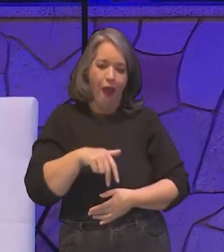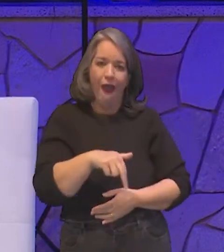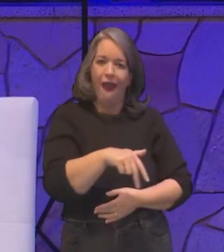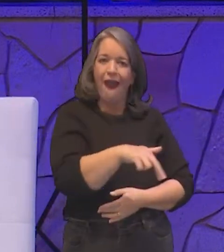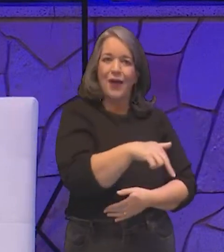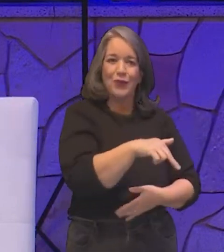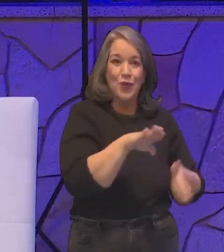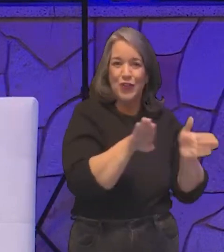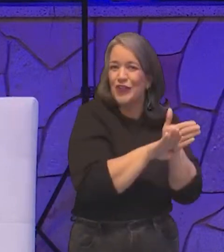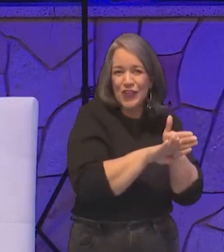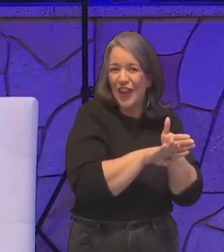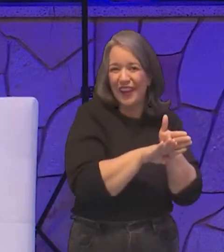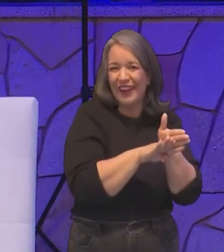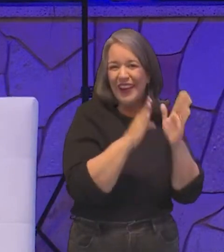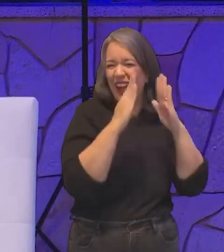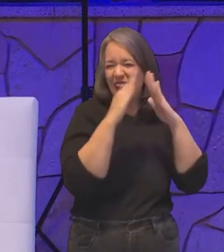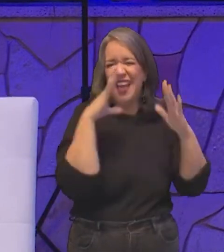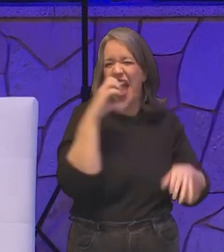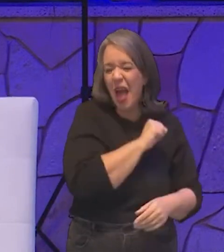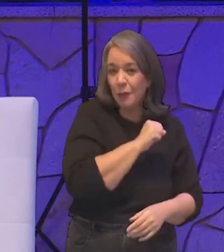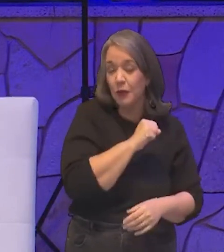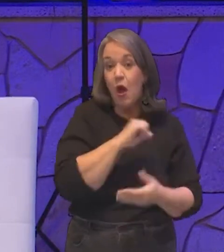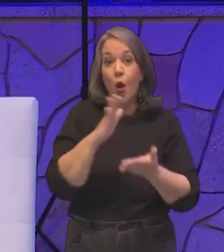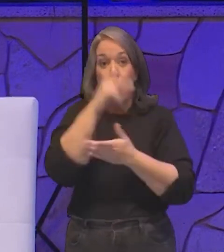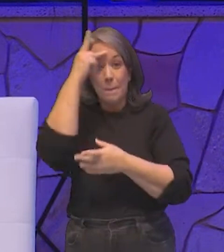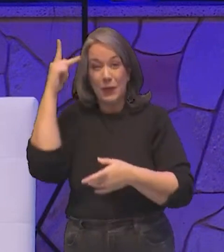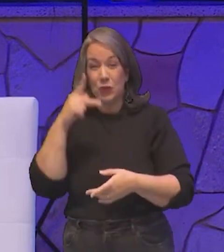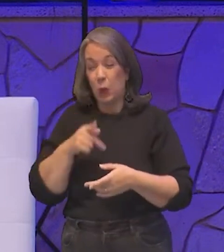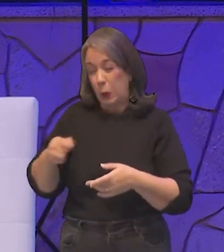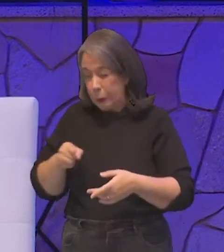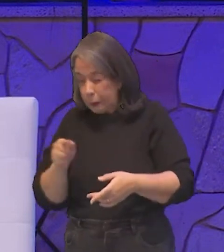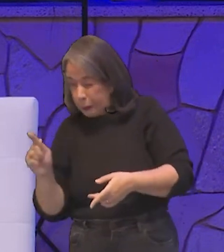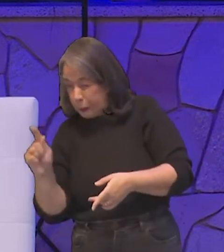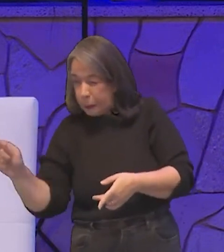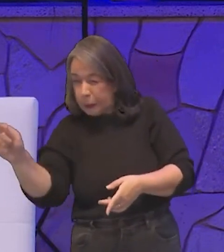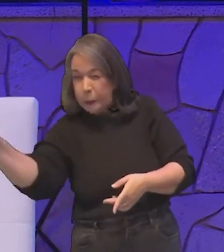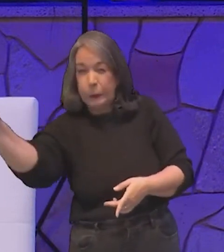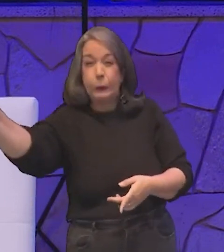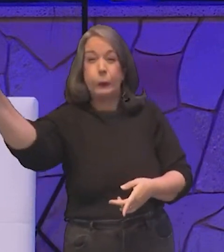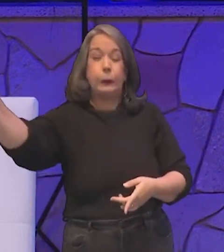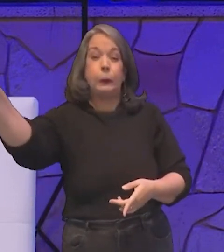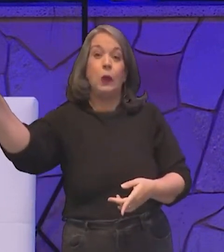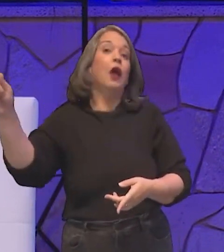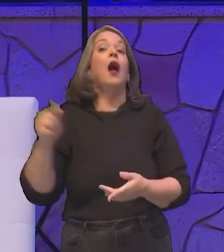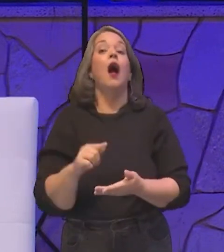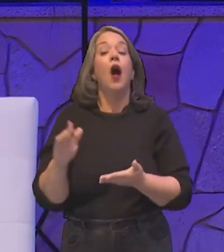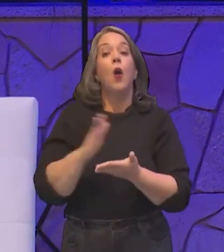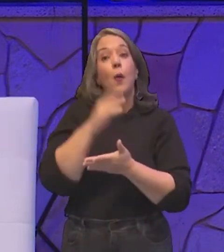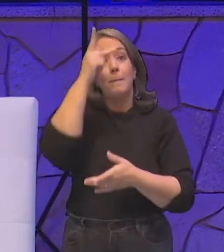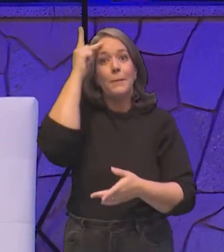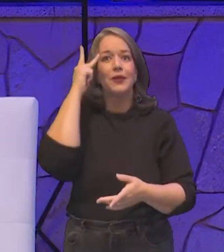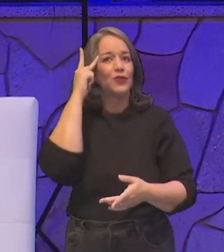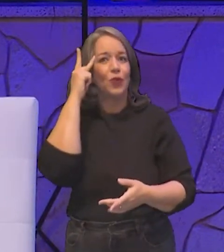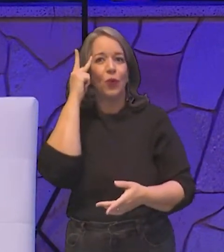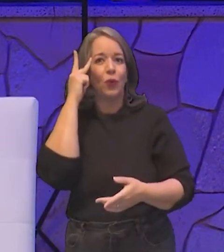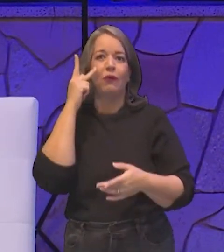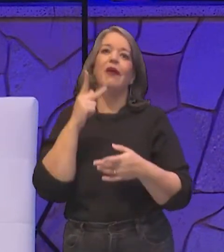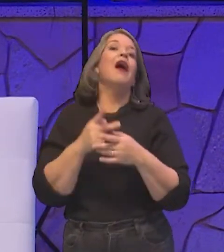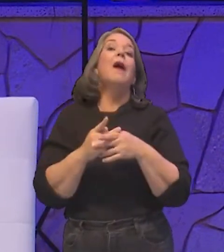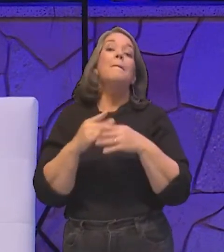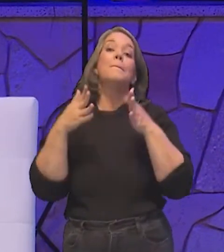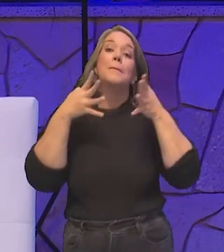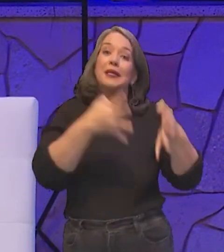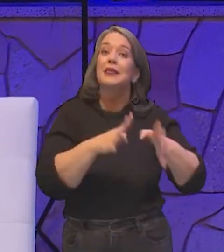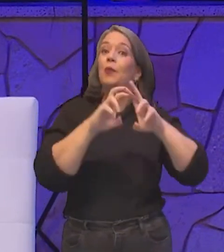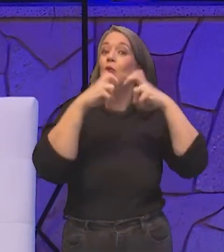perto. Outros andariam quilômetros e talvez minutos para chegar até aqui. Outros que nos acompanham pela internet nem podem vir até a igreja